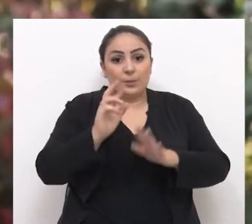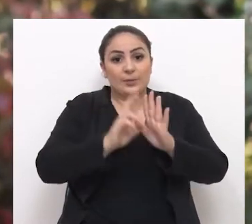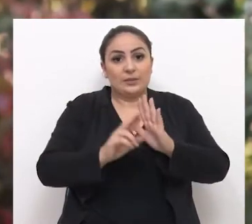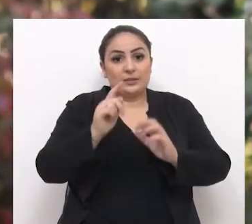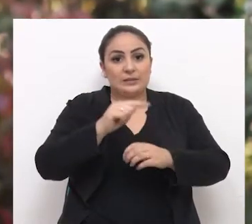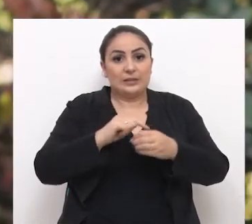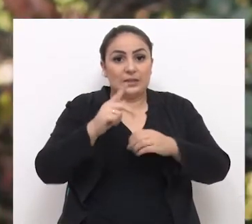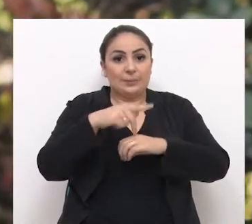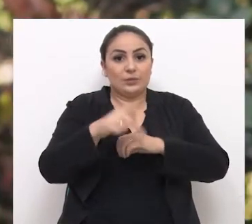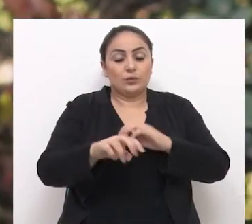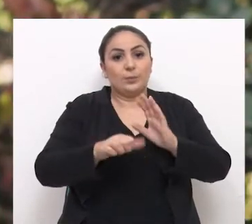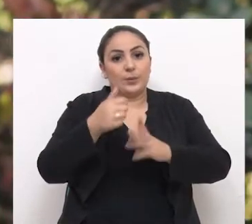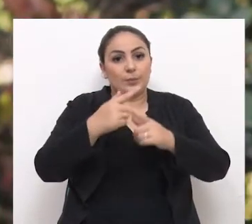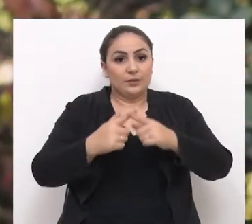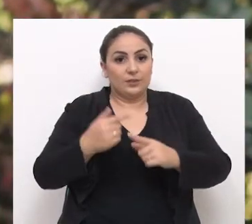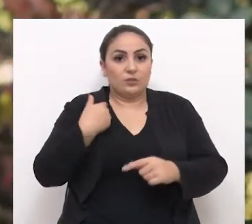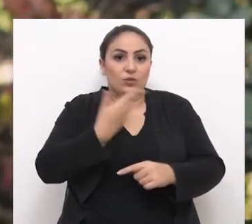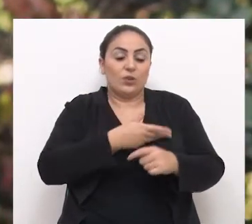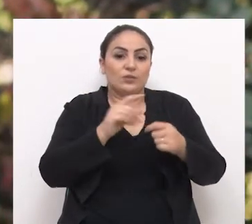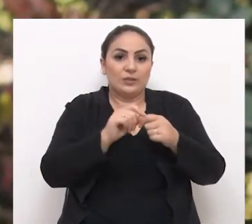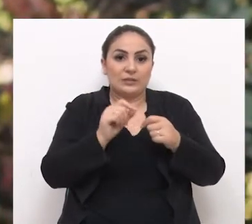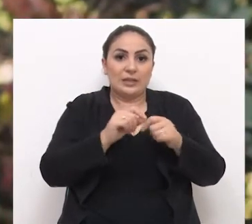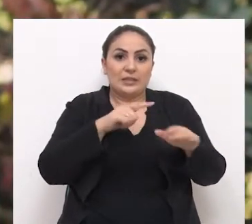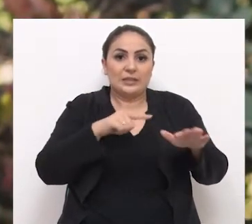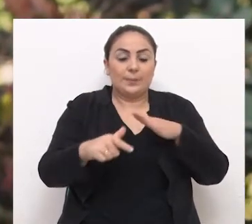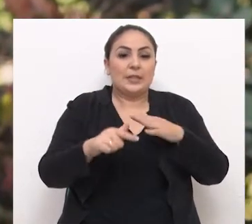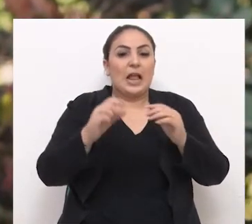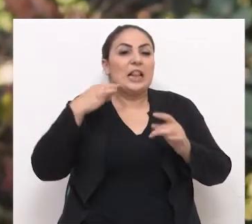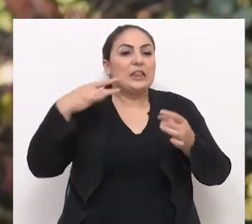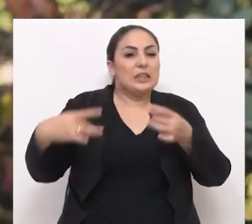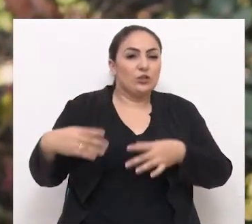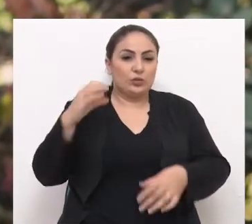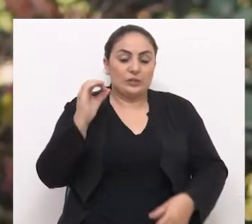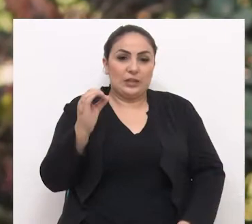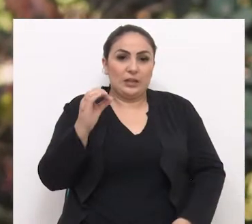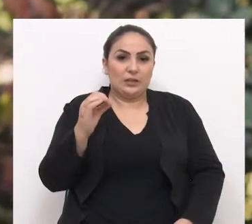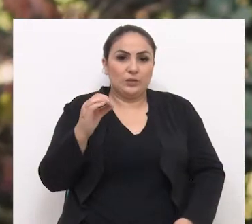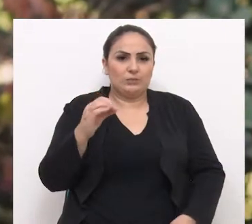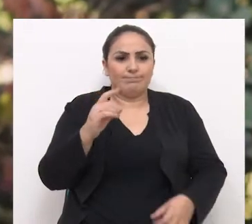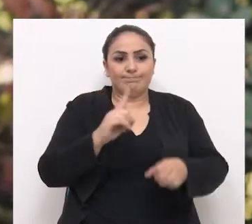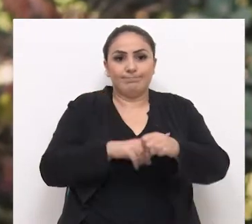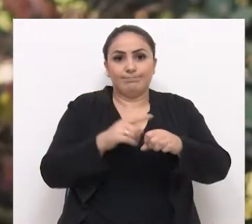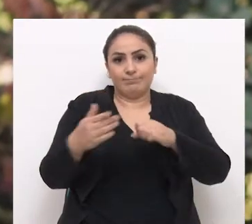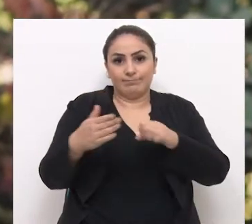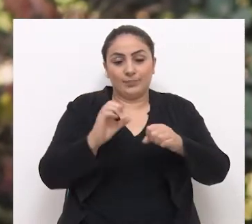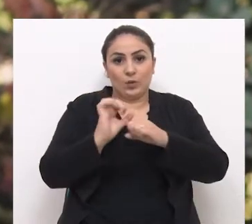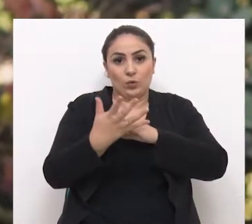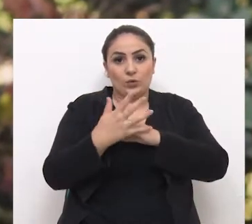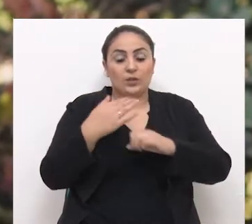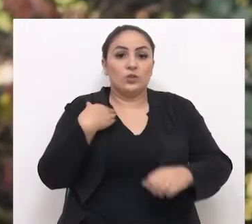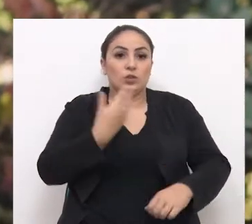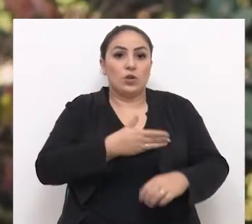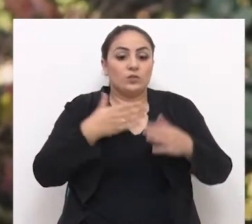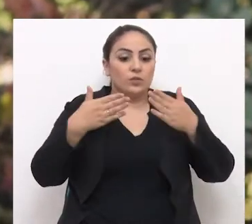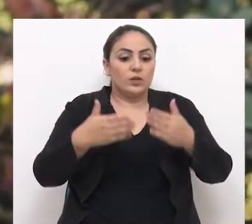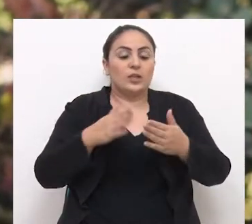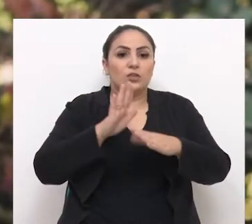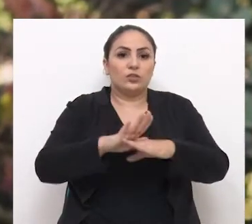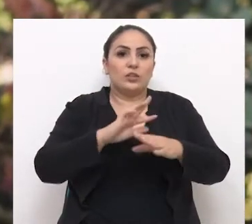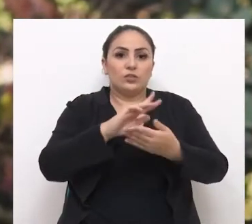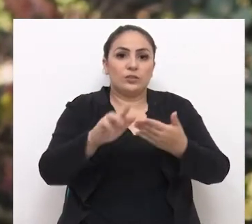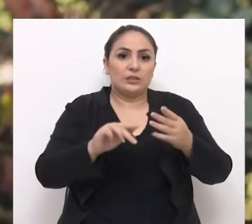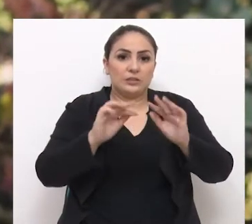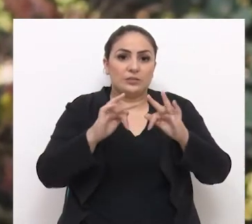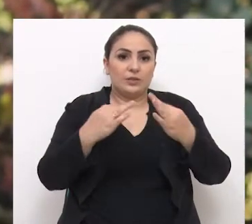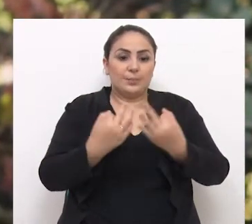de Passo Fundo. Vai ser a primeira vez que a gente vai fazer a Semana Lixo Zero, em meio a uma pandemia, onde a gente está focando em